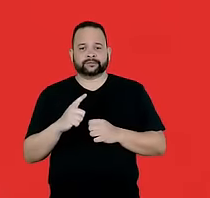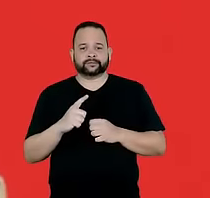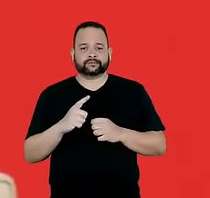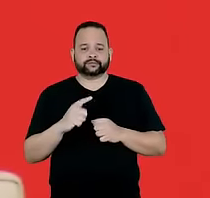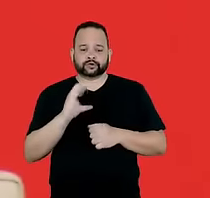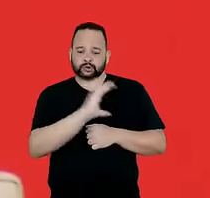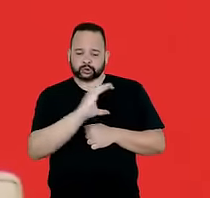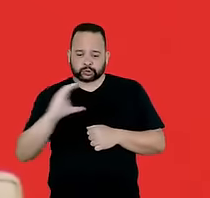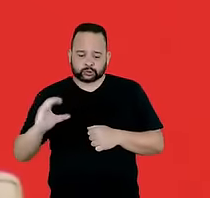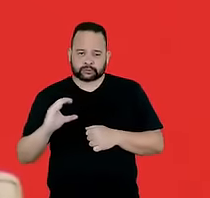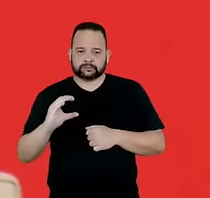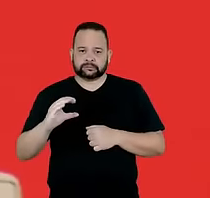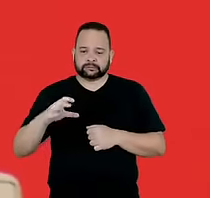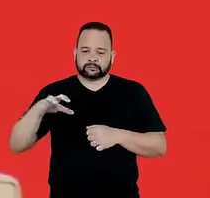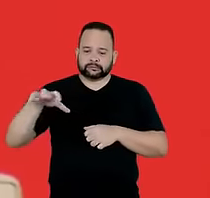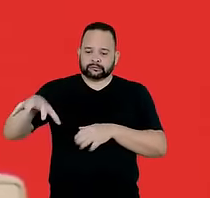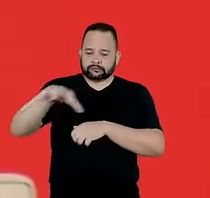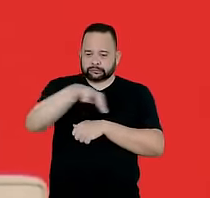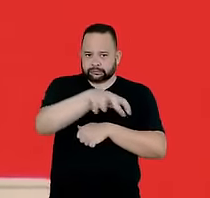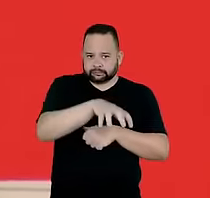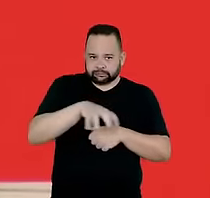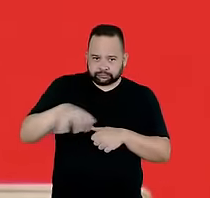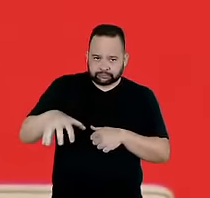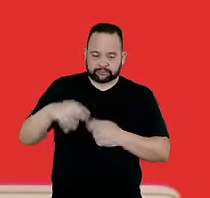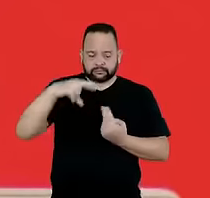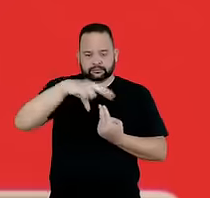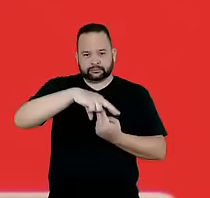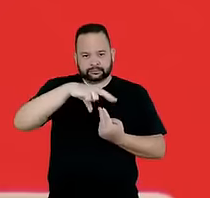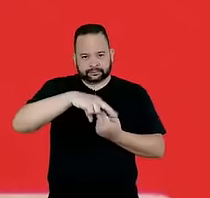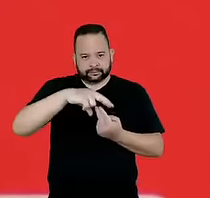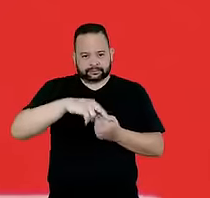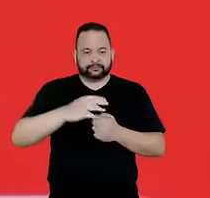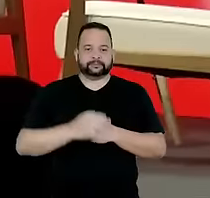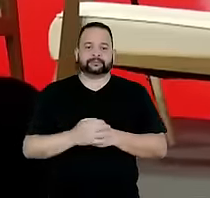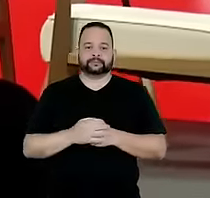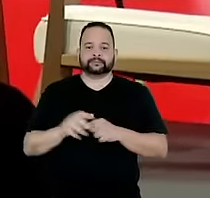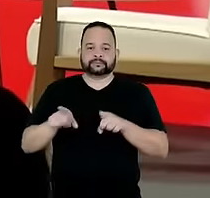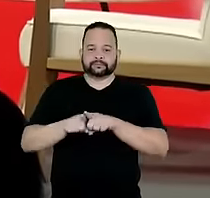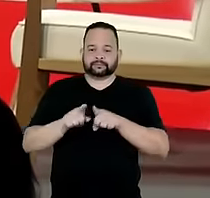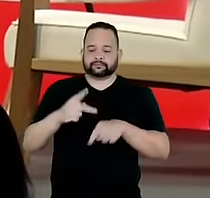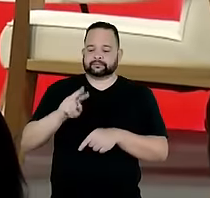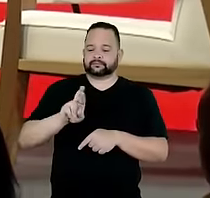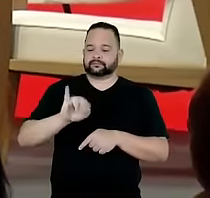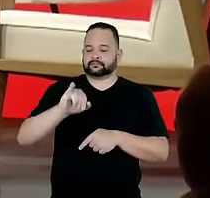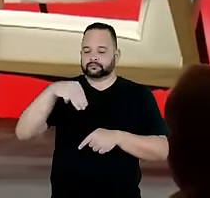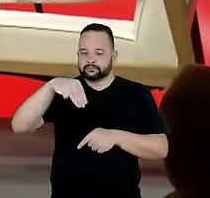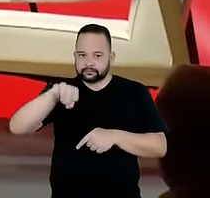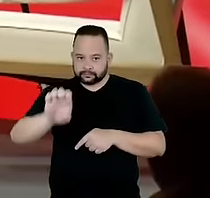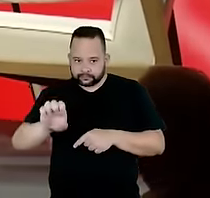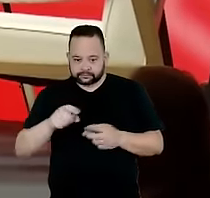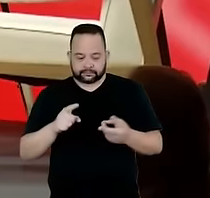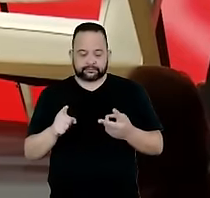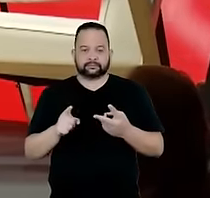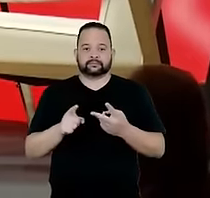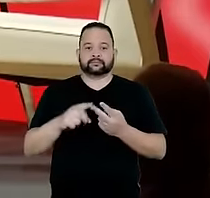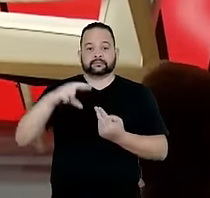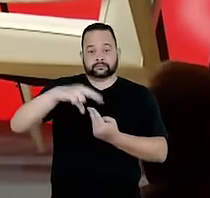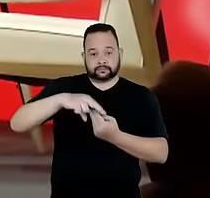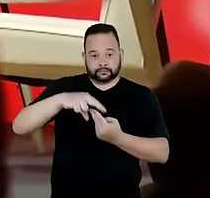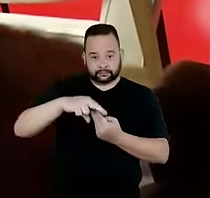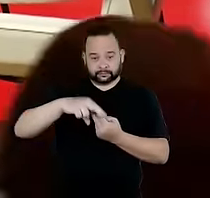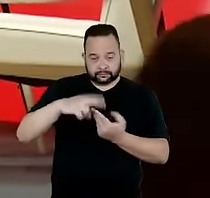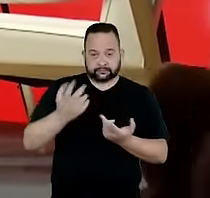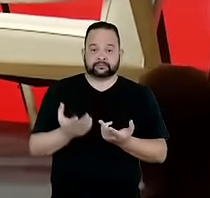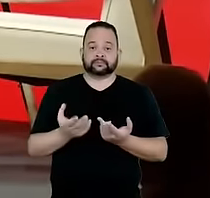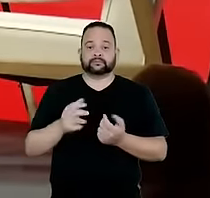da Bradesco asset eh do nosso Private Bank eh do Bradesco Prime a nossa força